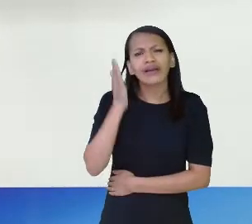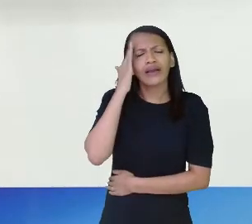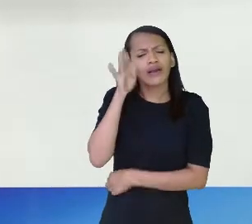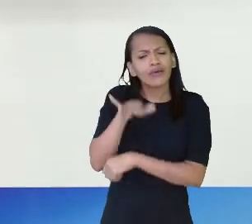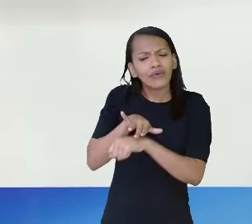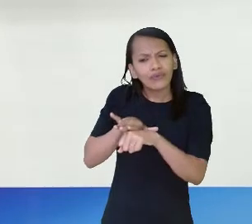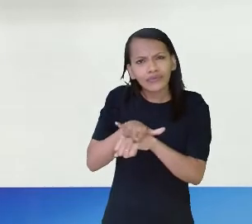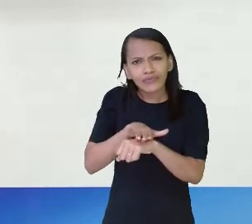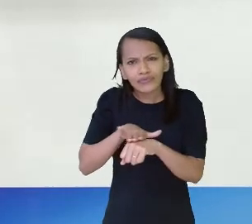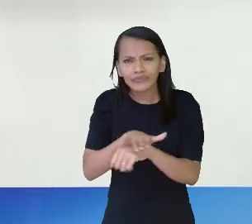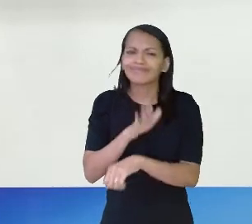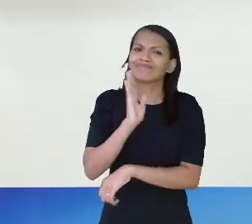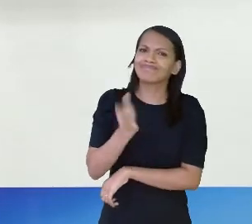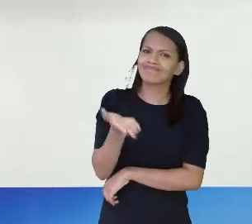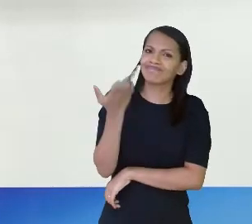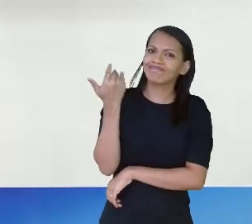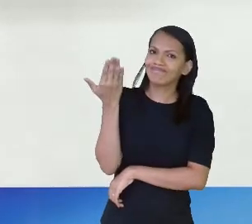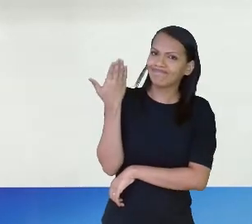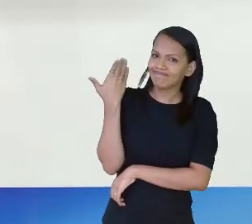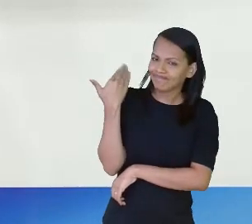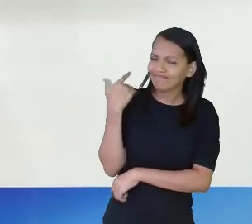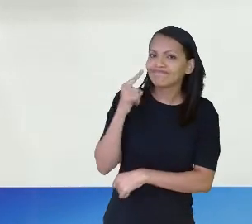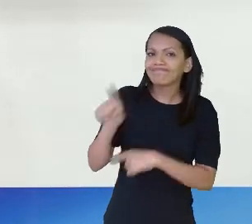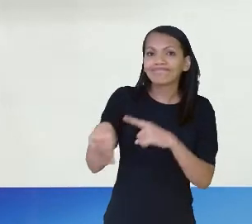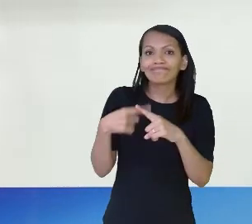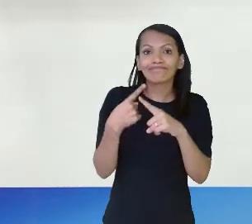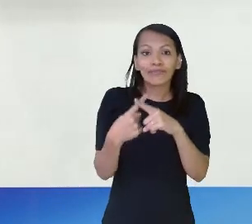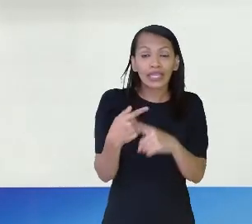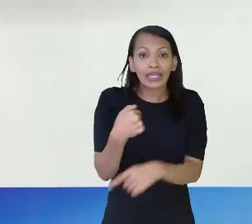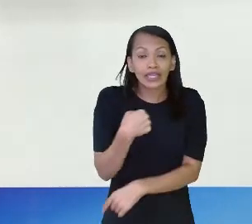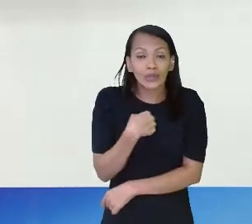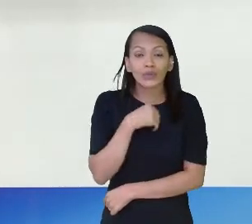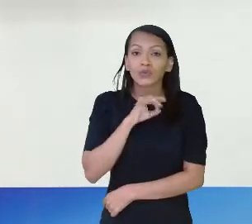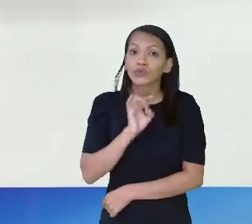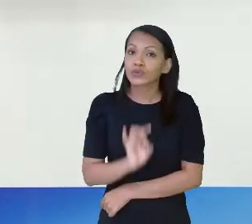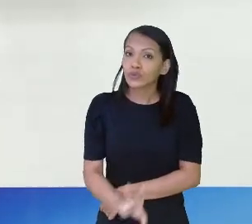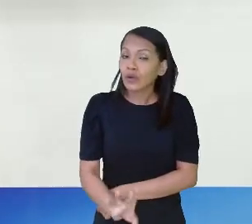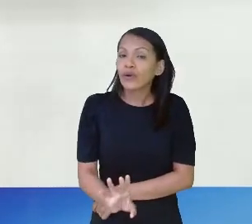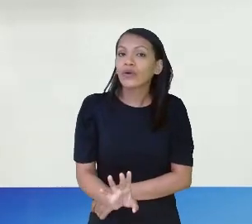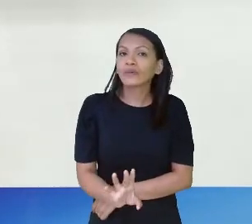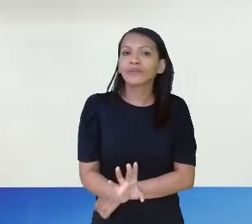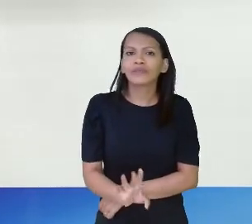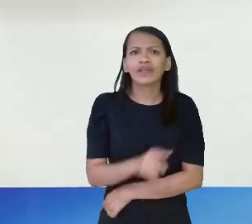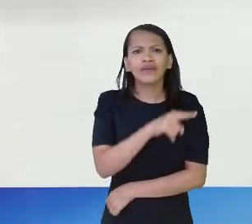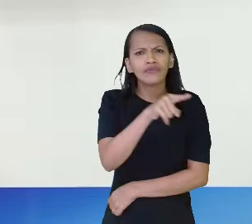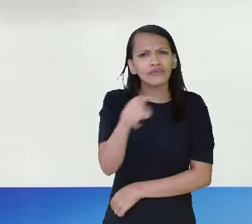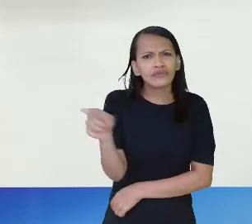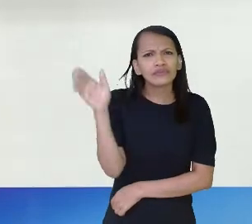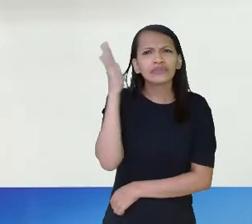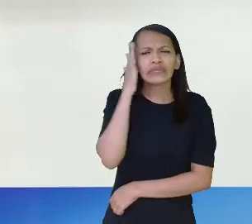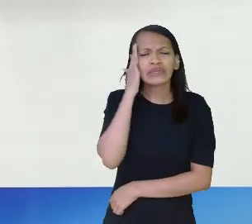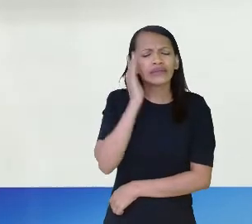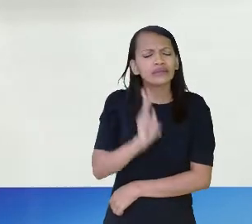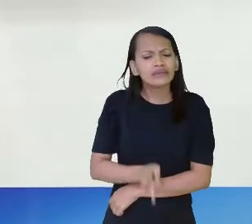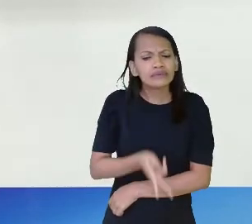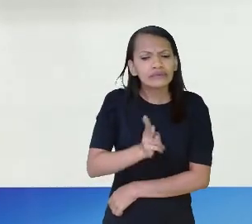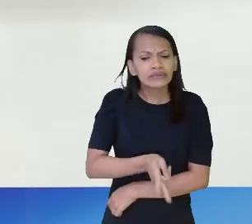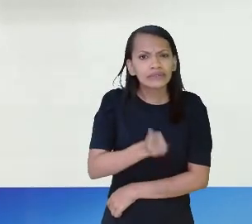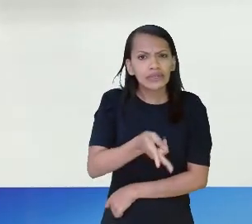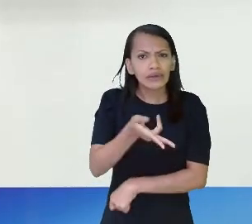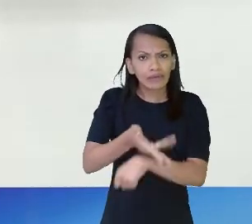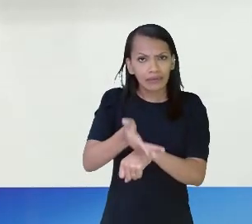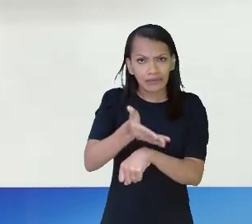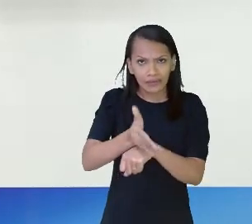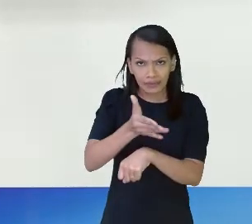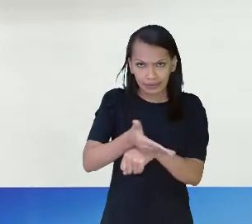conversou bastante, né, sobre multiplicação. Eu só estou trazendo novamente para vocês continuarem